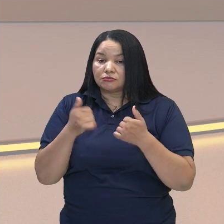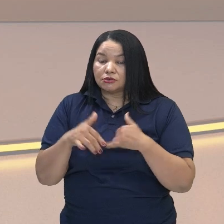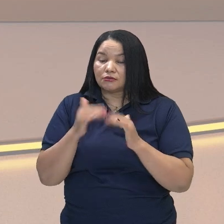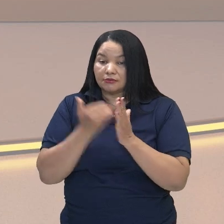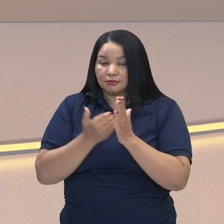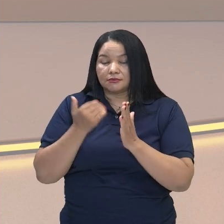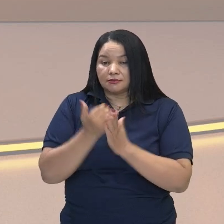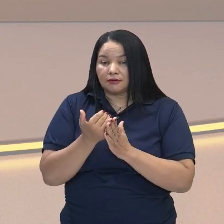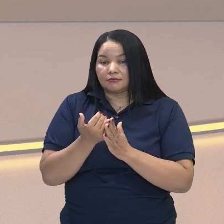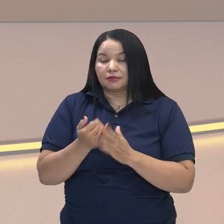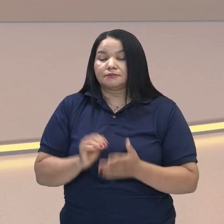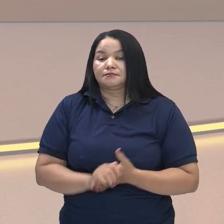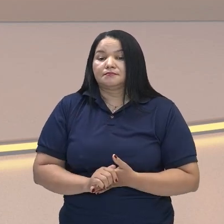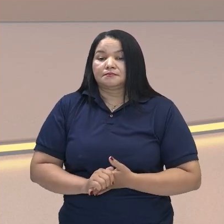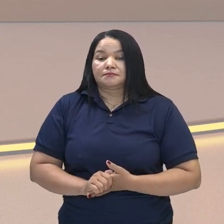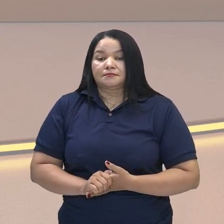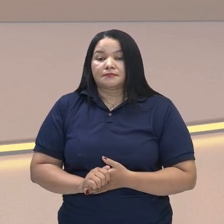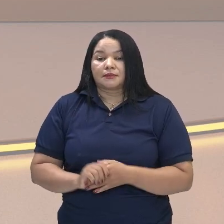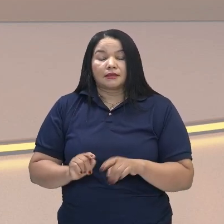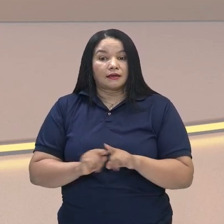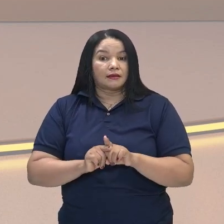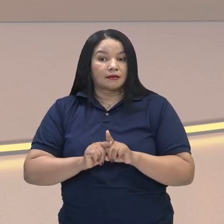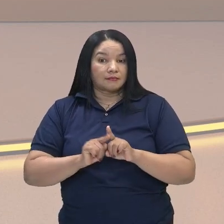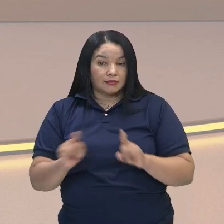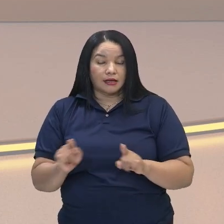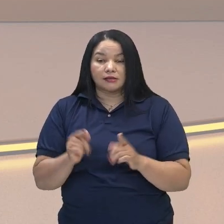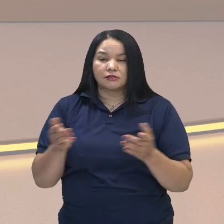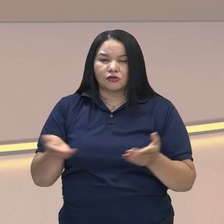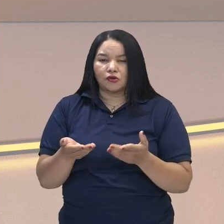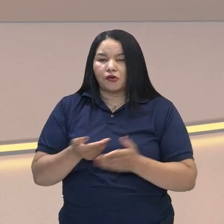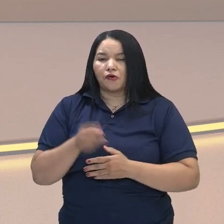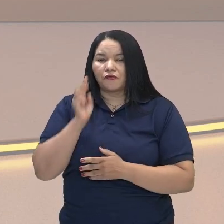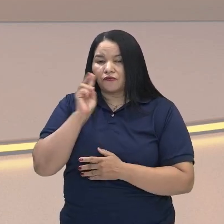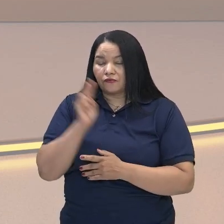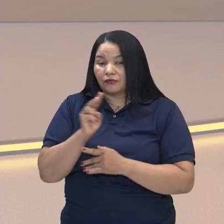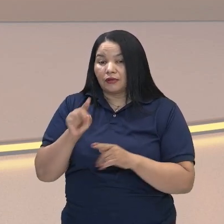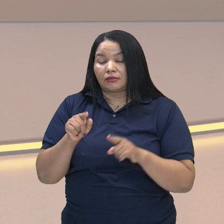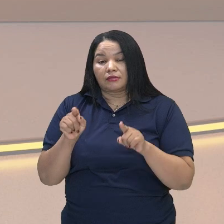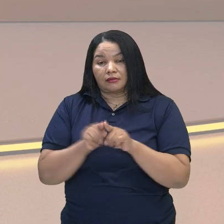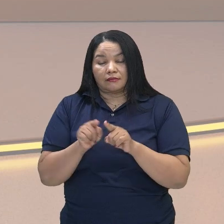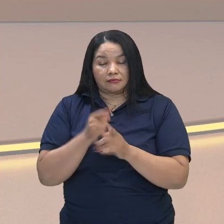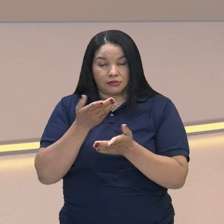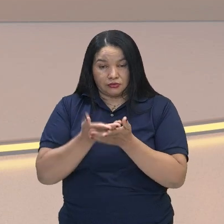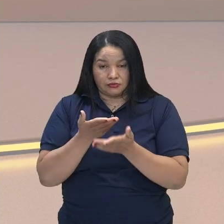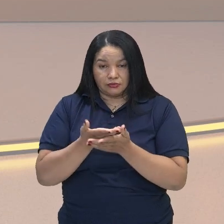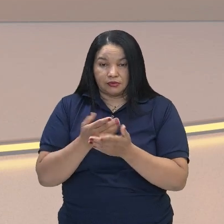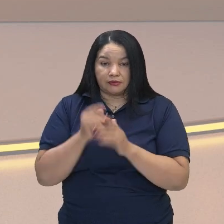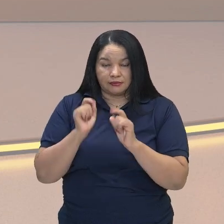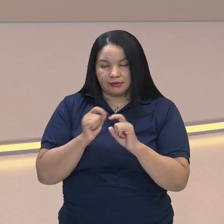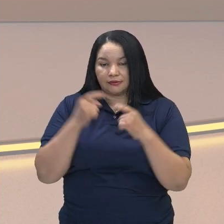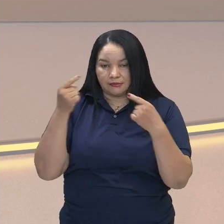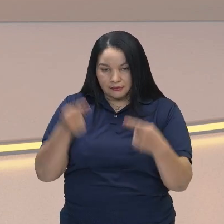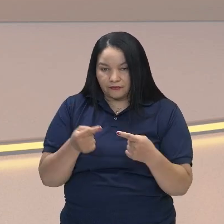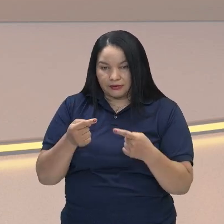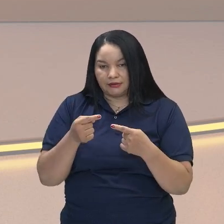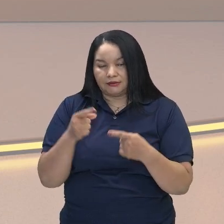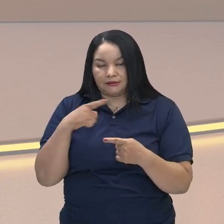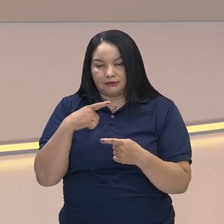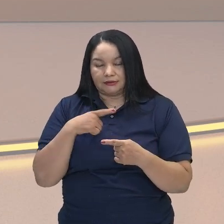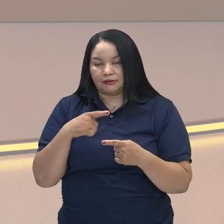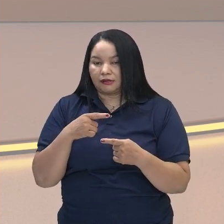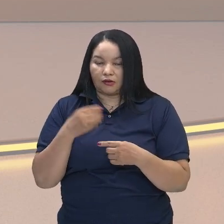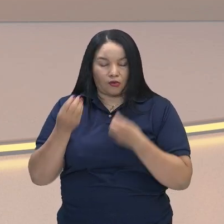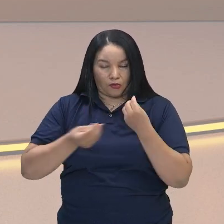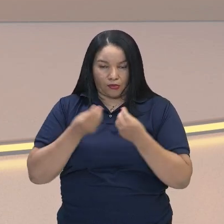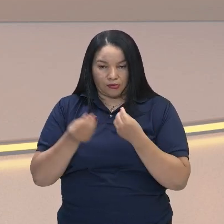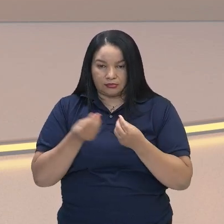gente toda essa situação. Mas também vamos verificar e estudar, né, sobre esses conflitos. Como é que esses conflitos